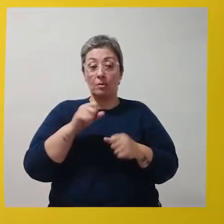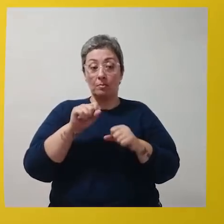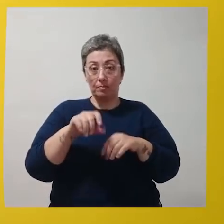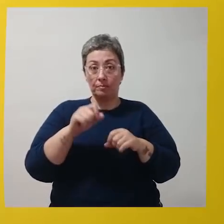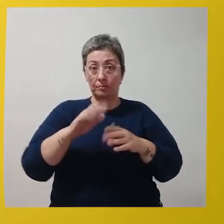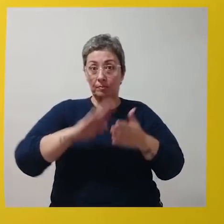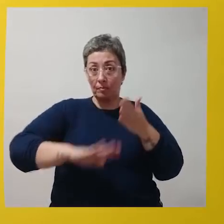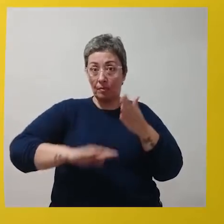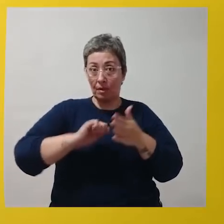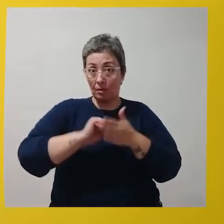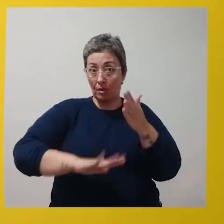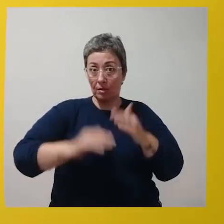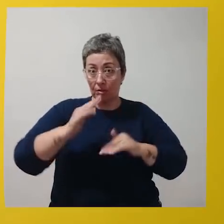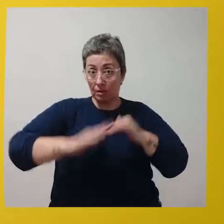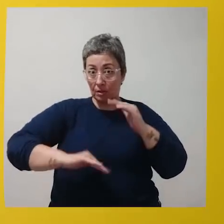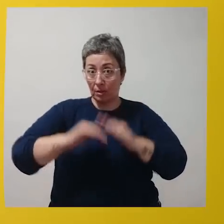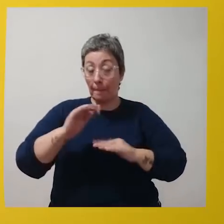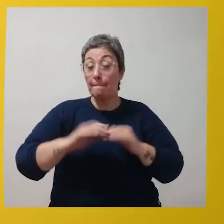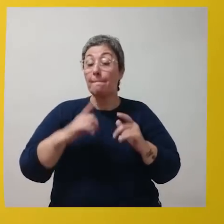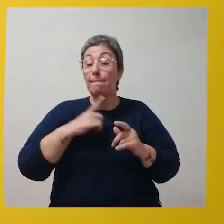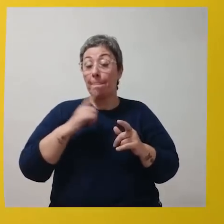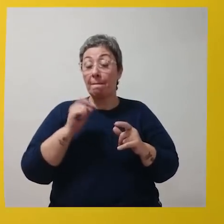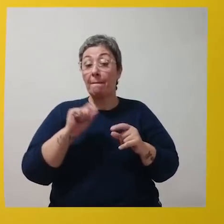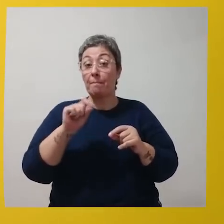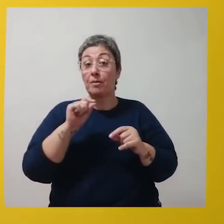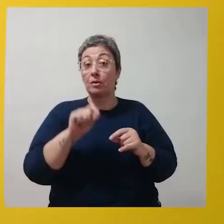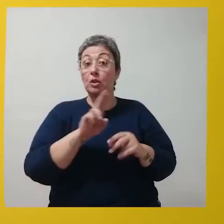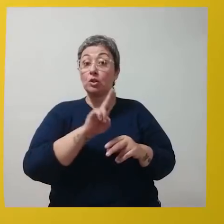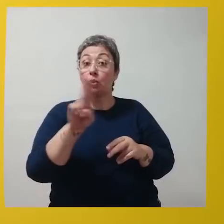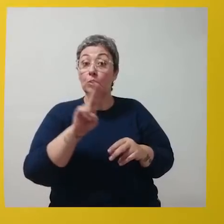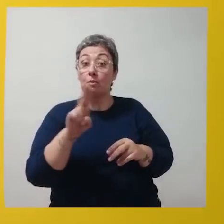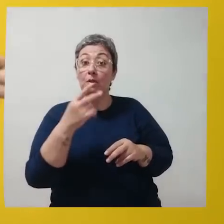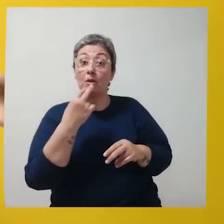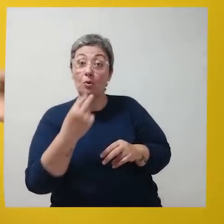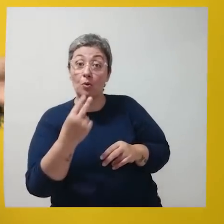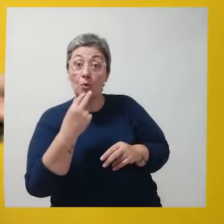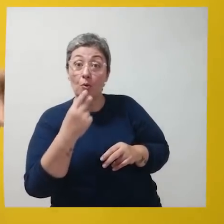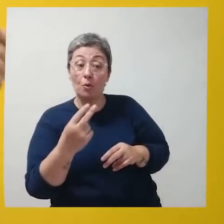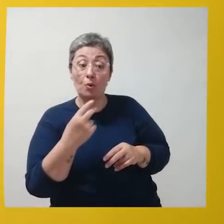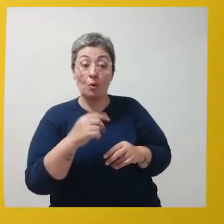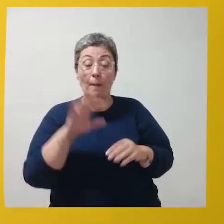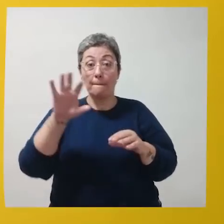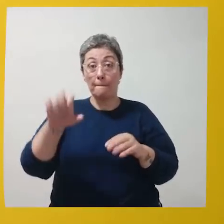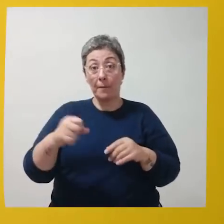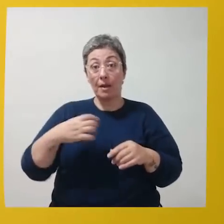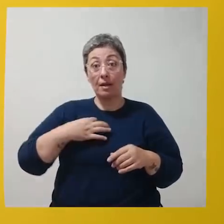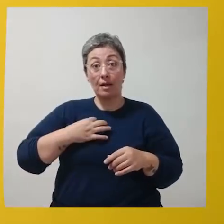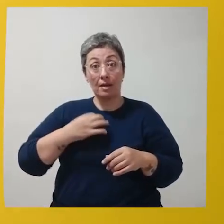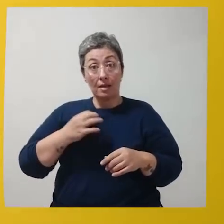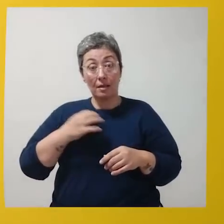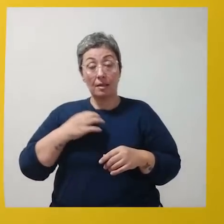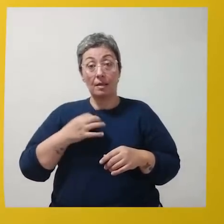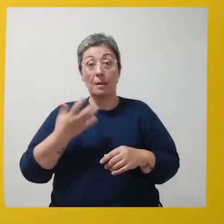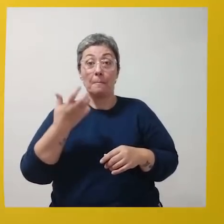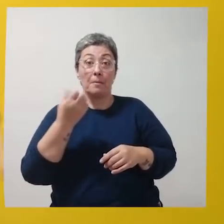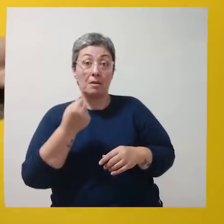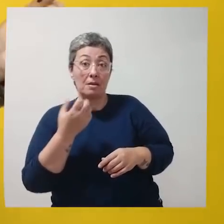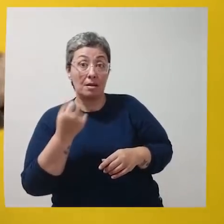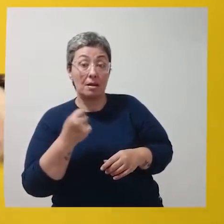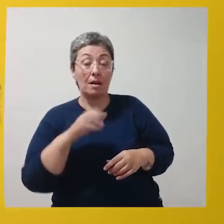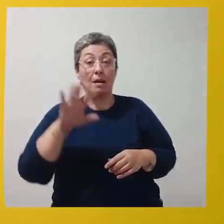essa atividade, nós estamos também nomeando cores, né? Pega a camiseta